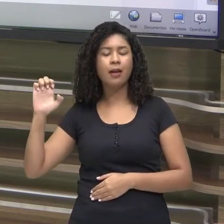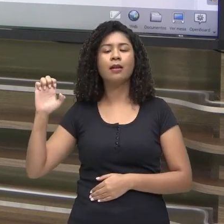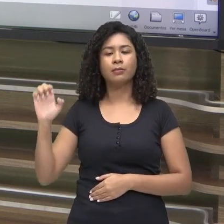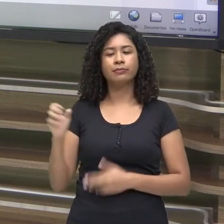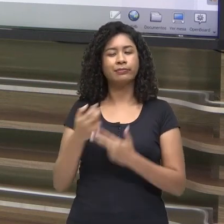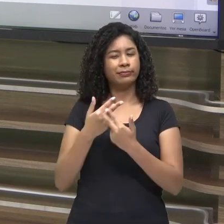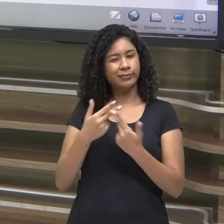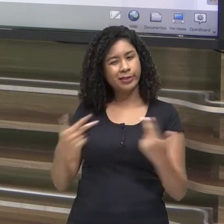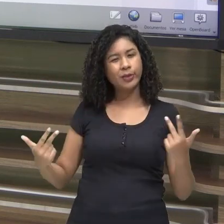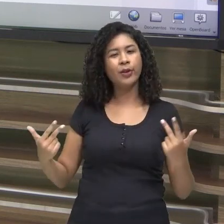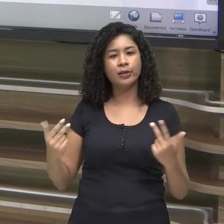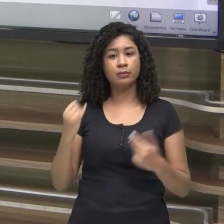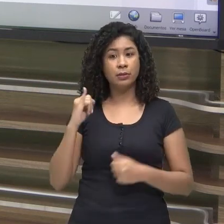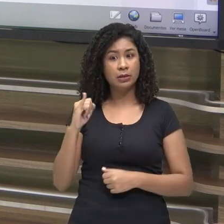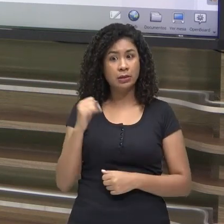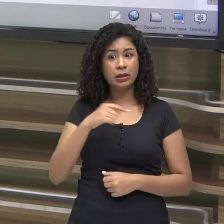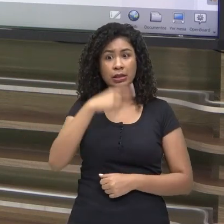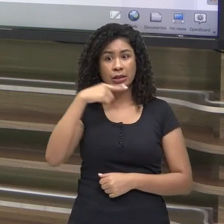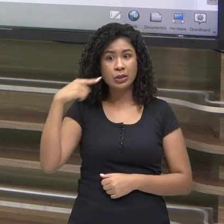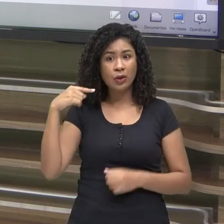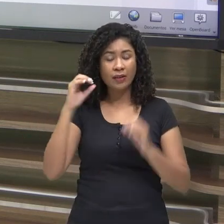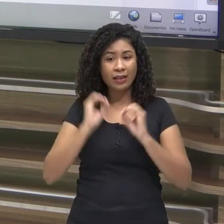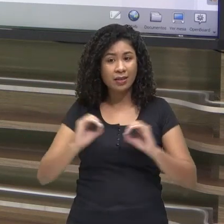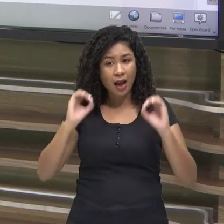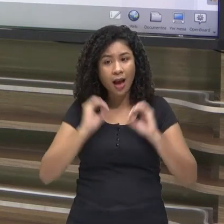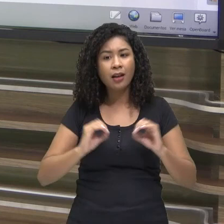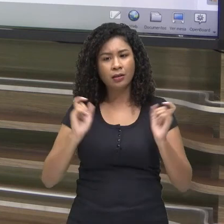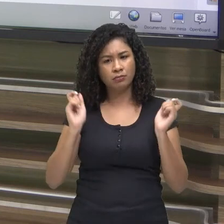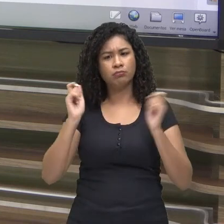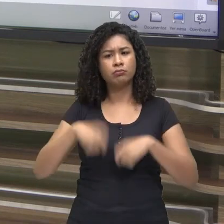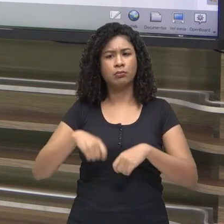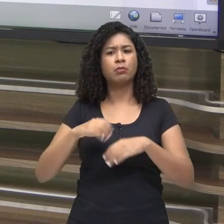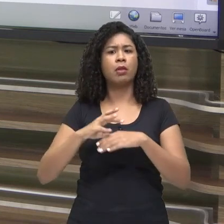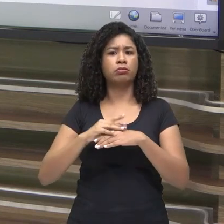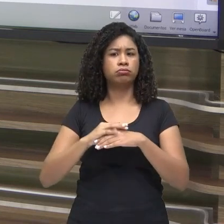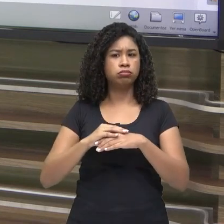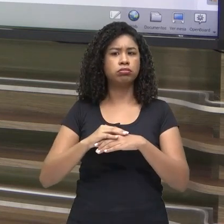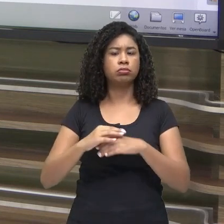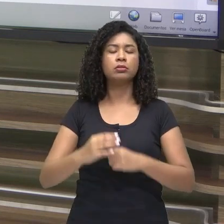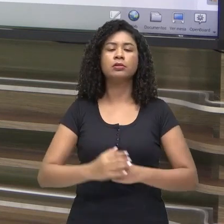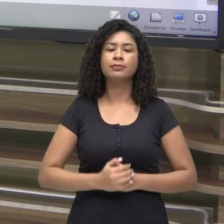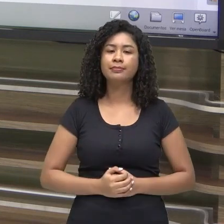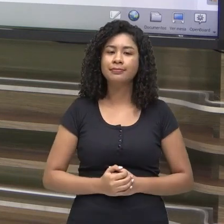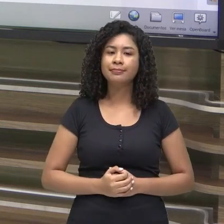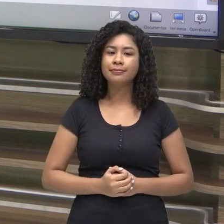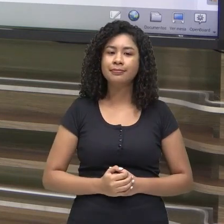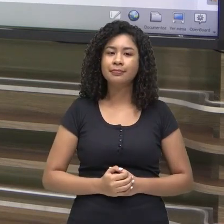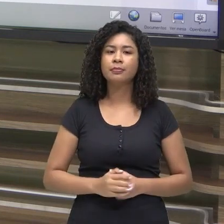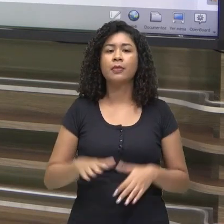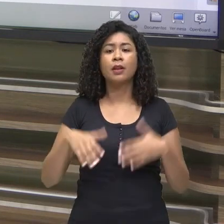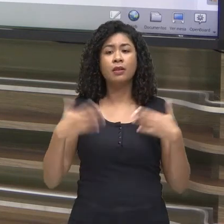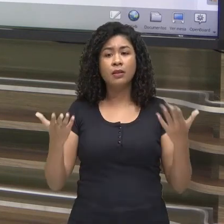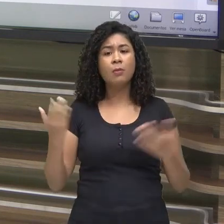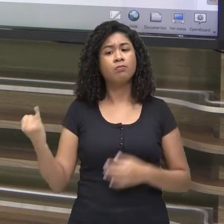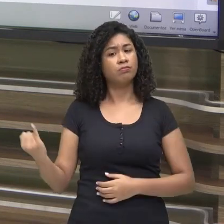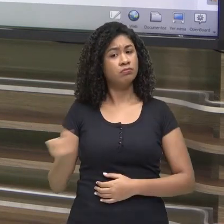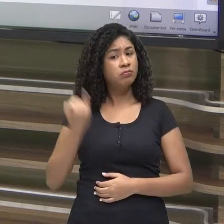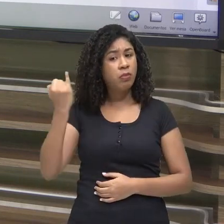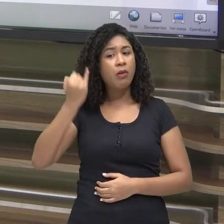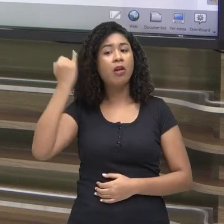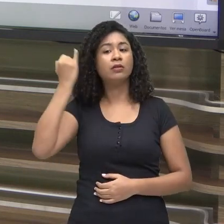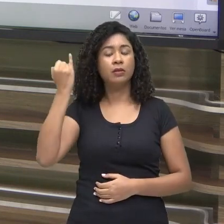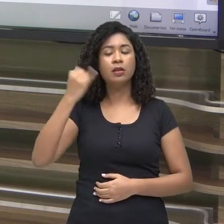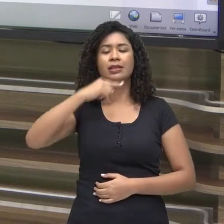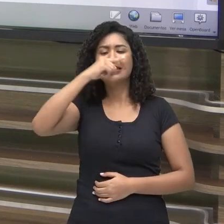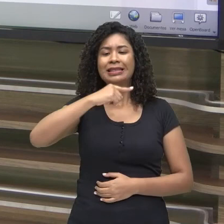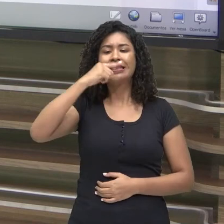pode ser causado se a gente não tem uma limpeza adequada nos nossos dentes, certo? Então, é muito importante a gente ter,